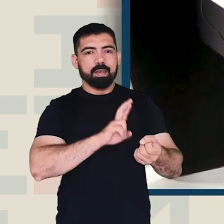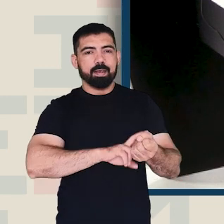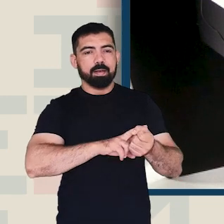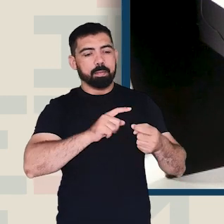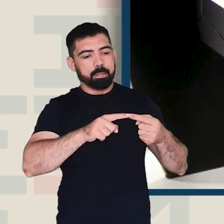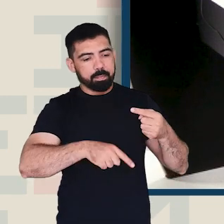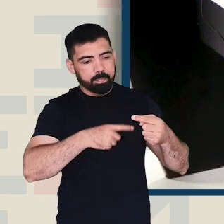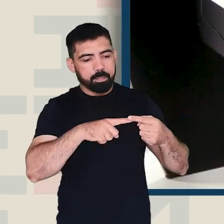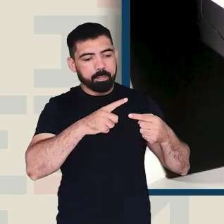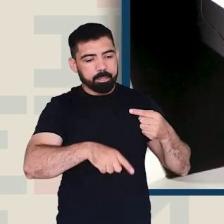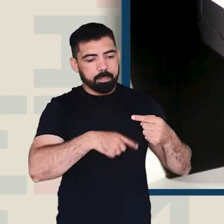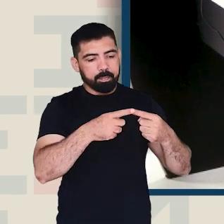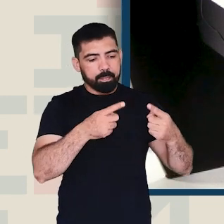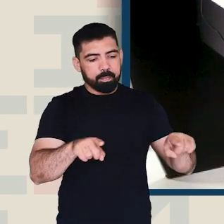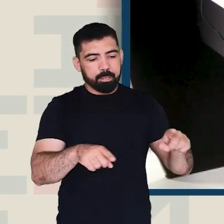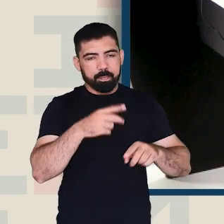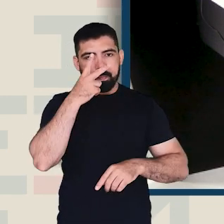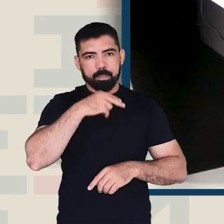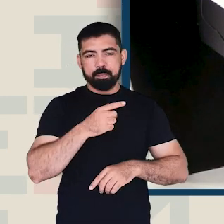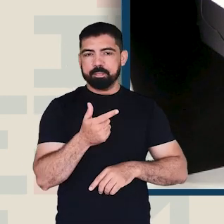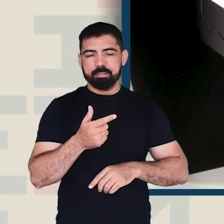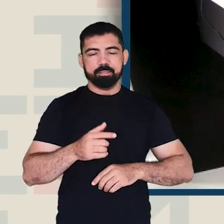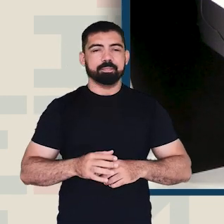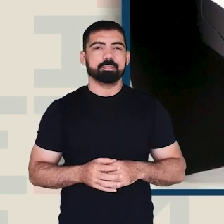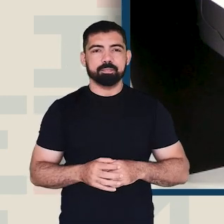conhecer cada gênero, tá? Ok.